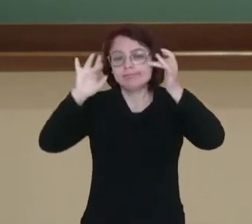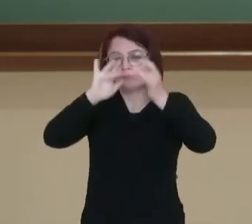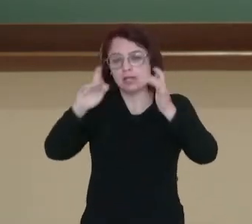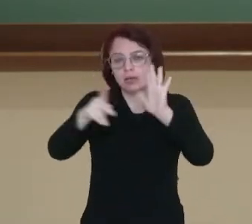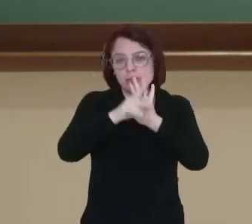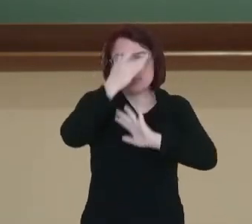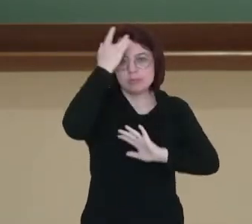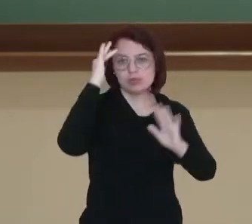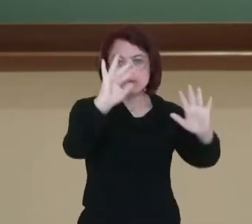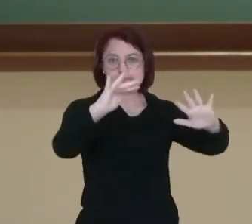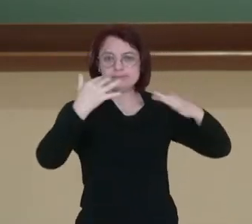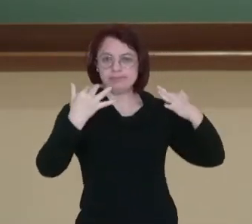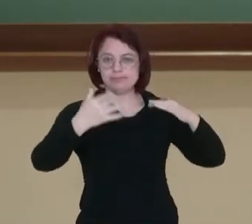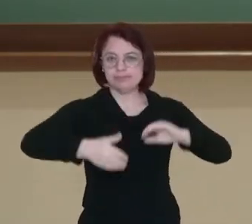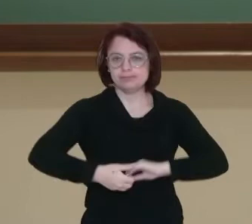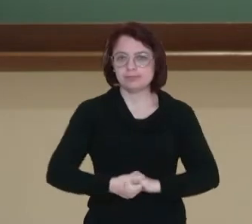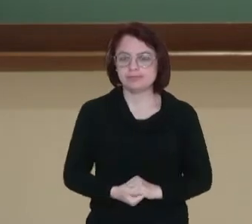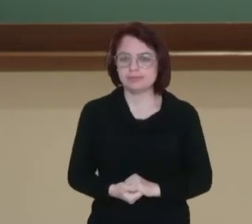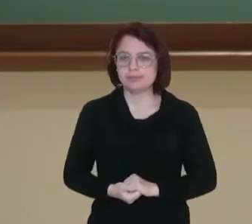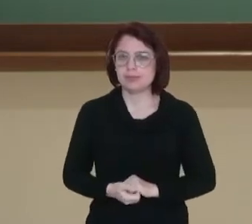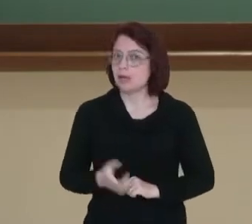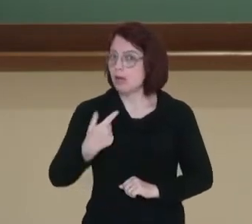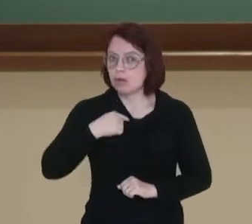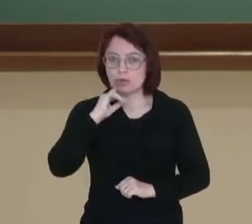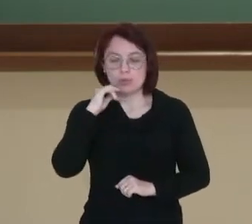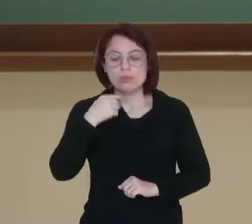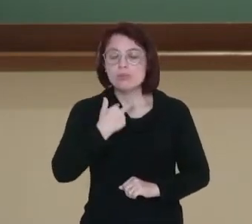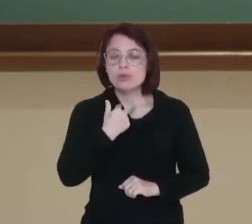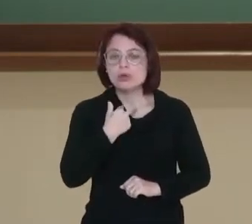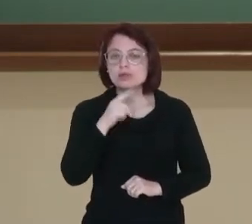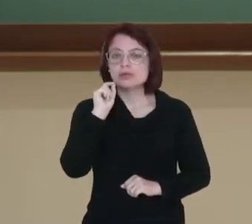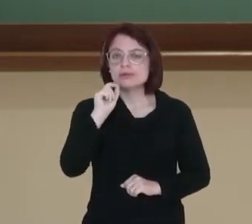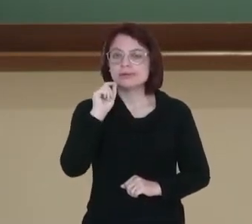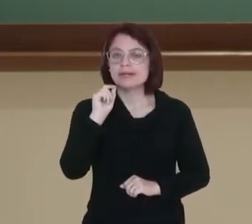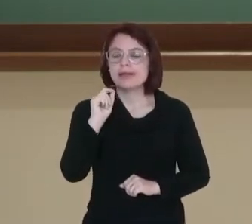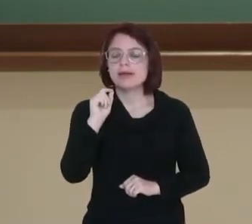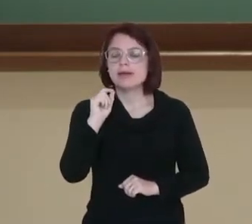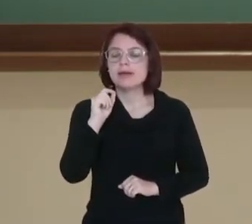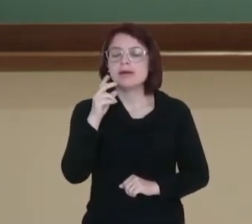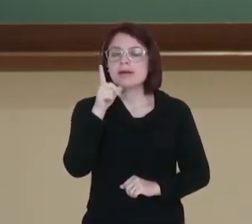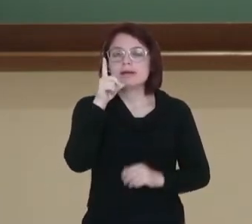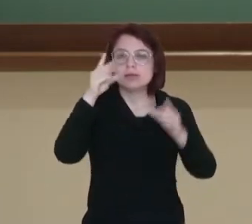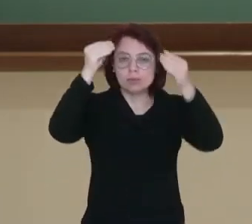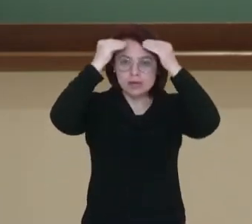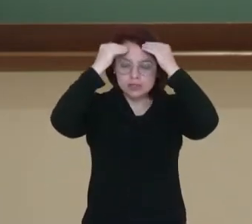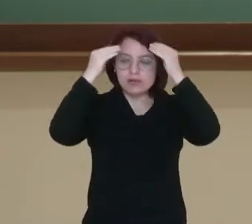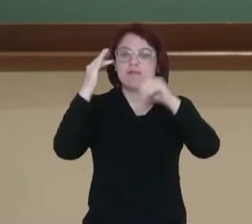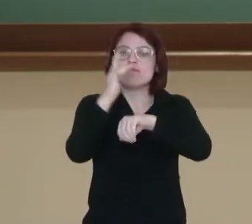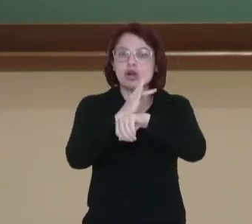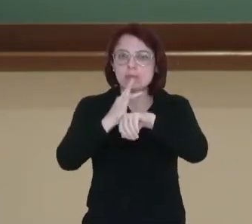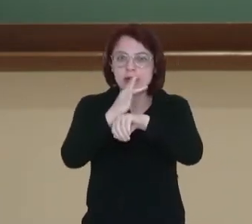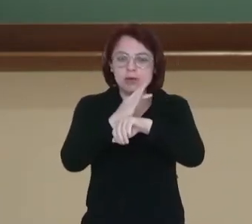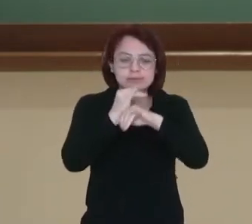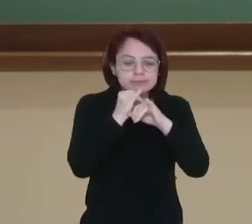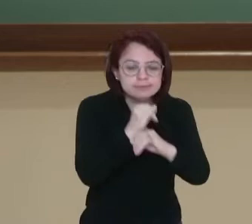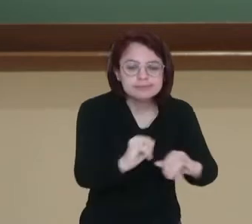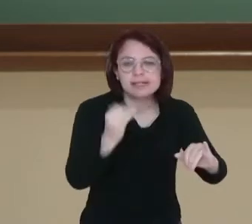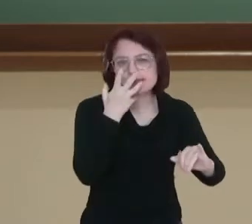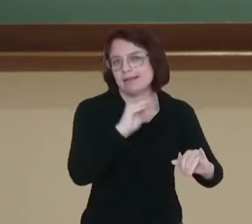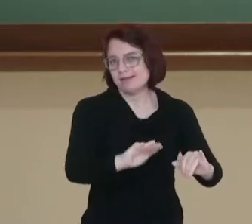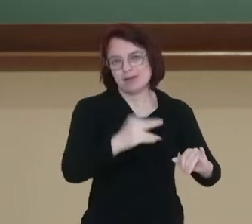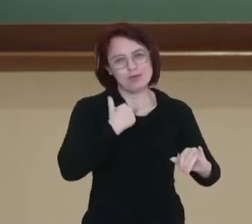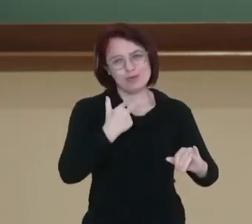Não posso querer atingir crianças com uma linguagem muito complexa, A criança não vai entender,